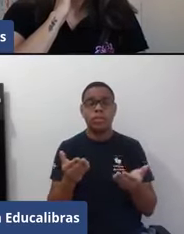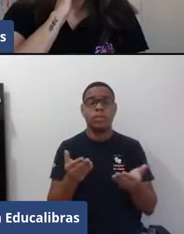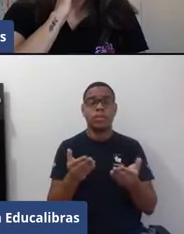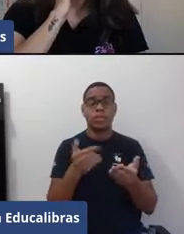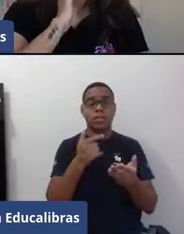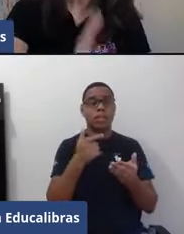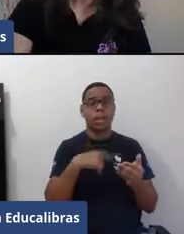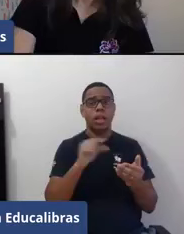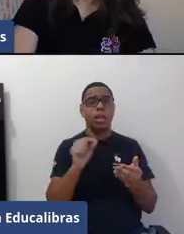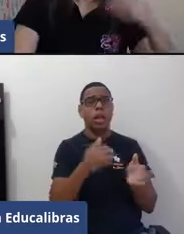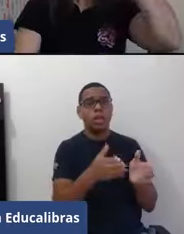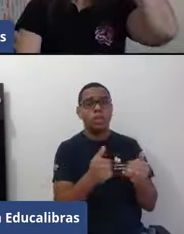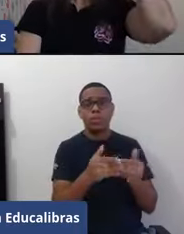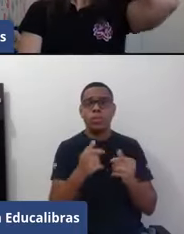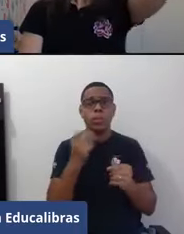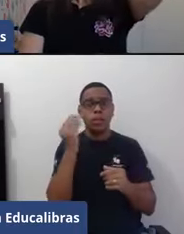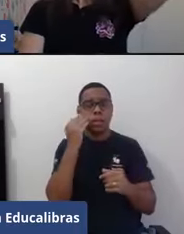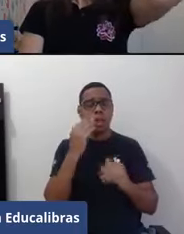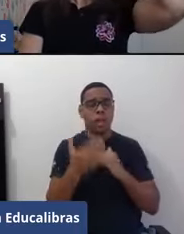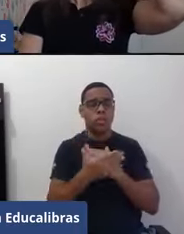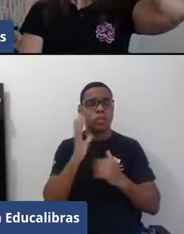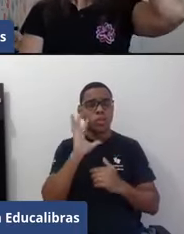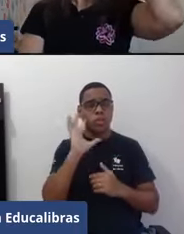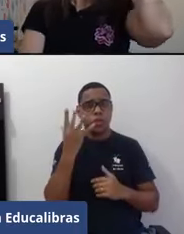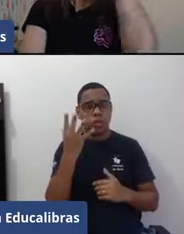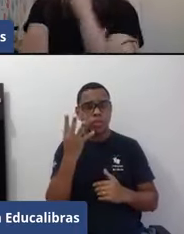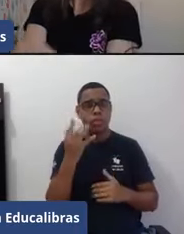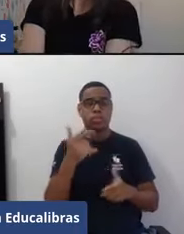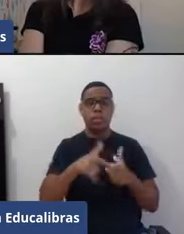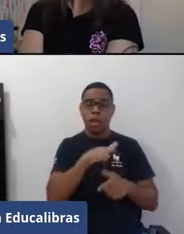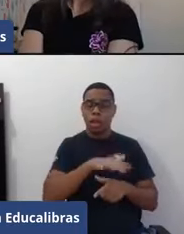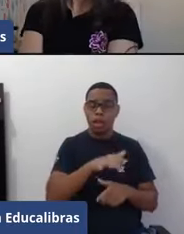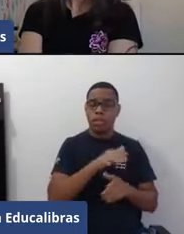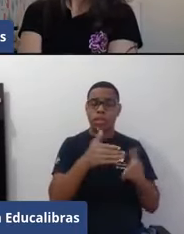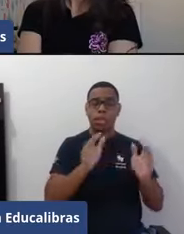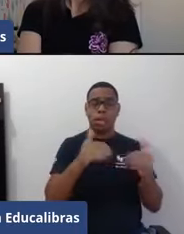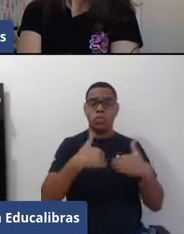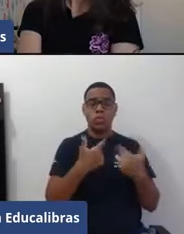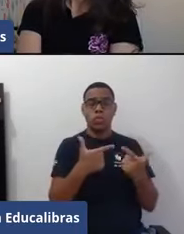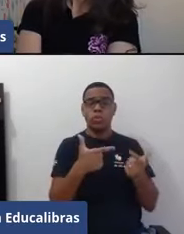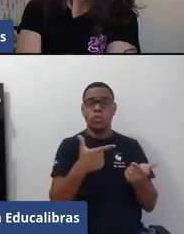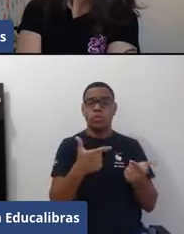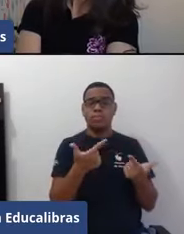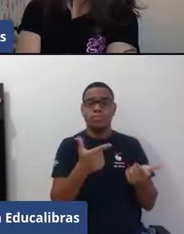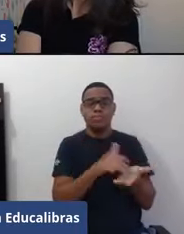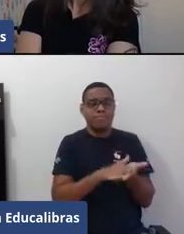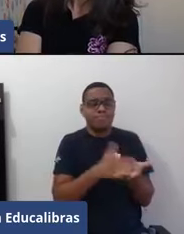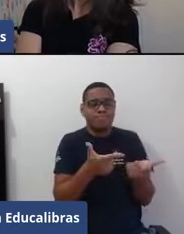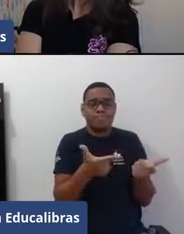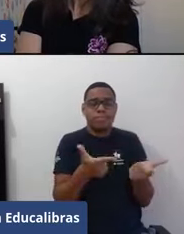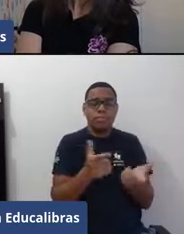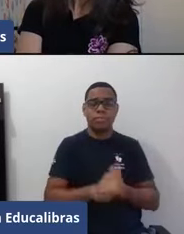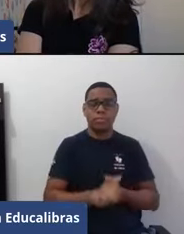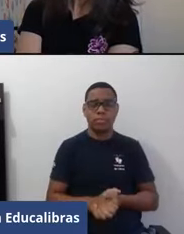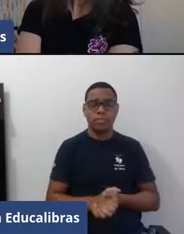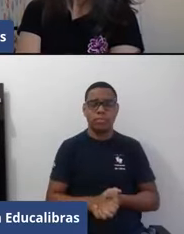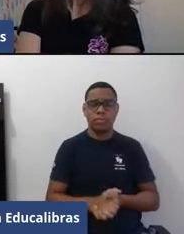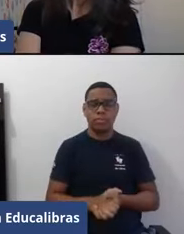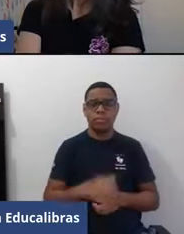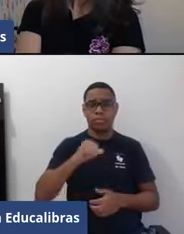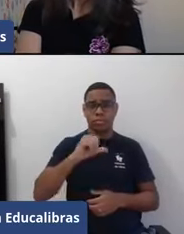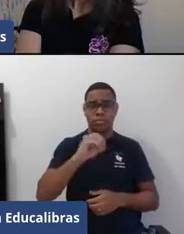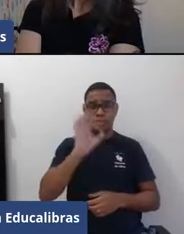nessa questão para resolver. Não tem nada para eles, eles têm dificuldade em tudo. As mães, 90% das